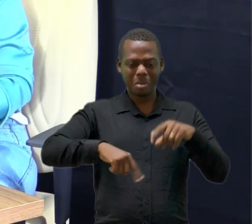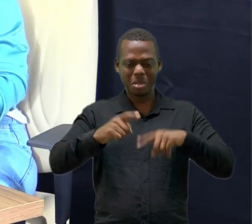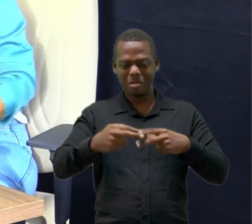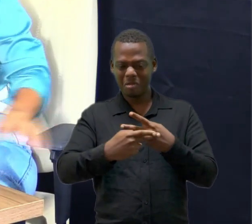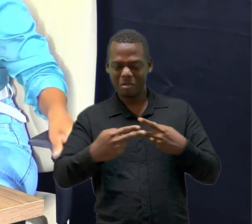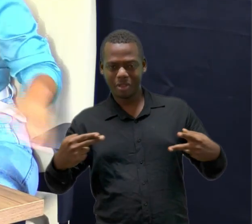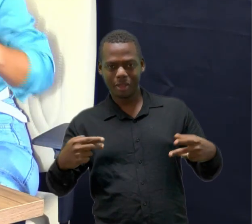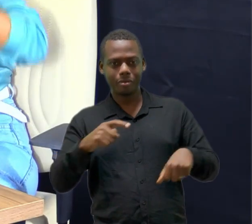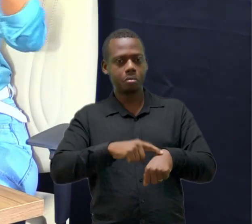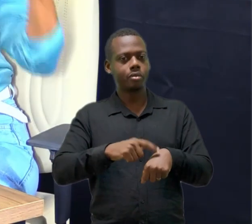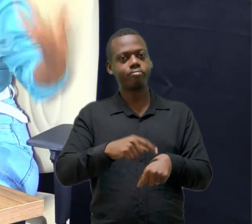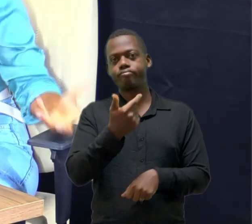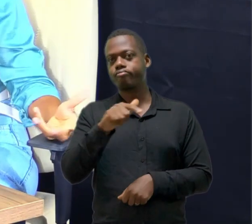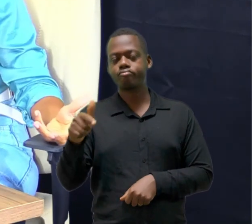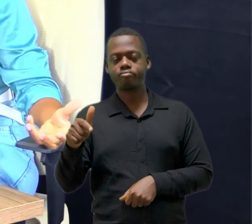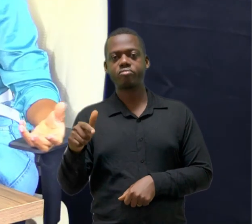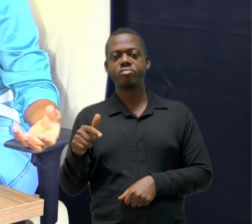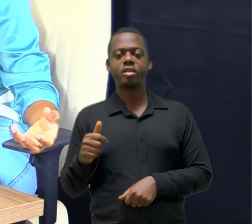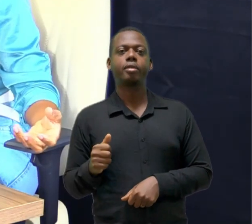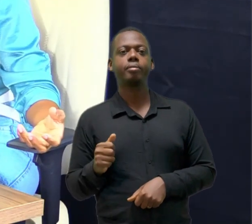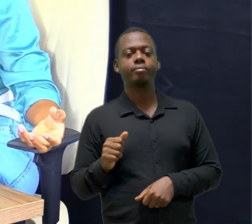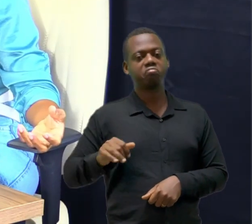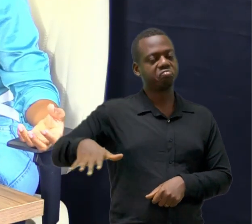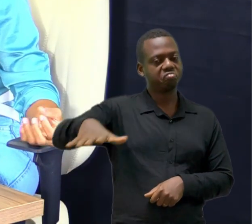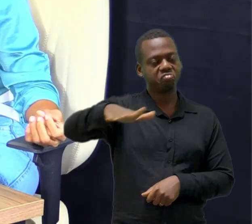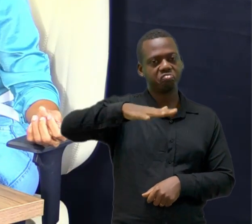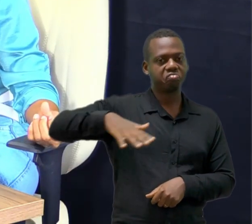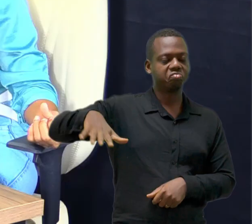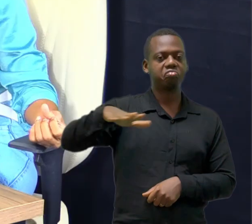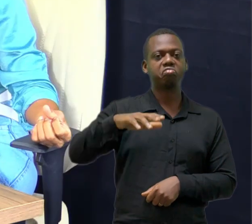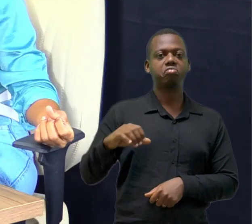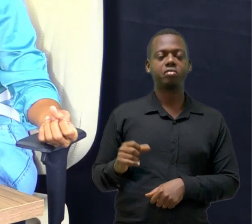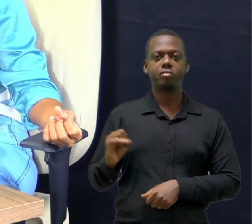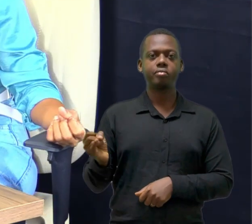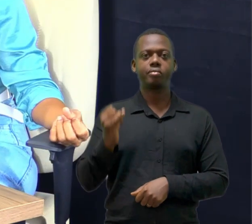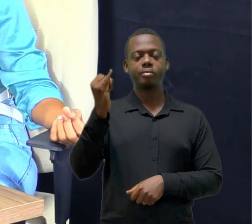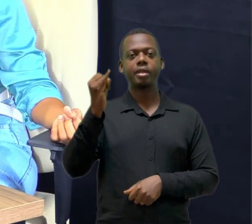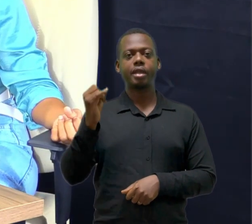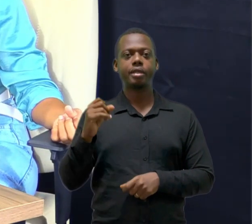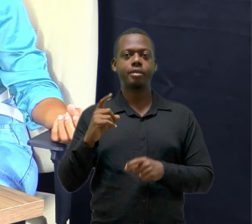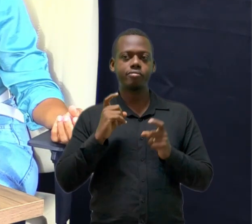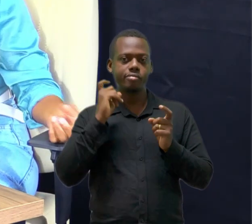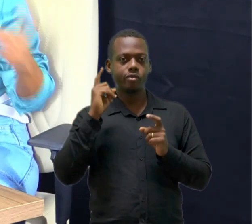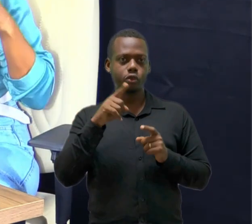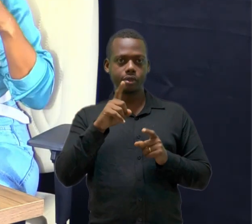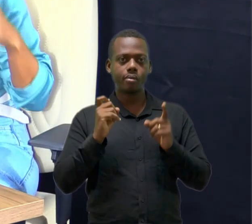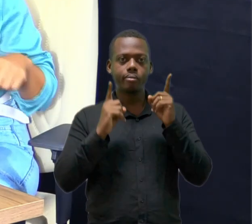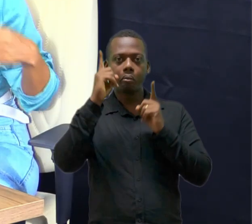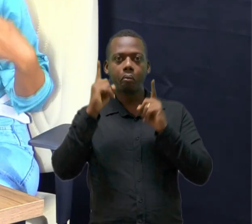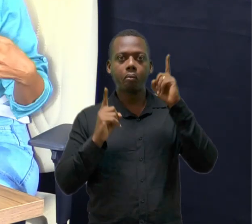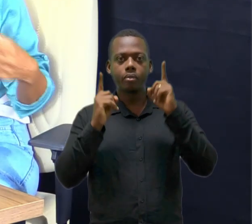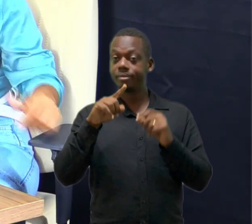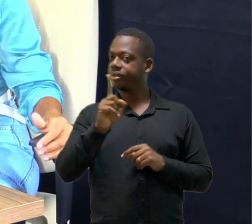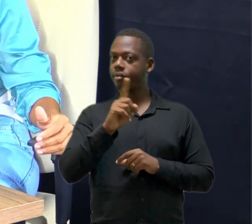dar. Mas para você ver que é um universo muito grande. Mas a expressão, que você falou gesto aí, o gesto, mas